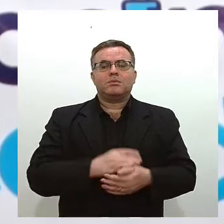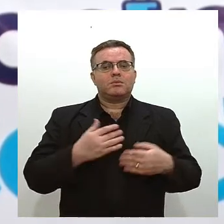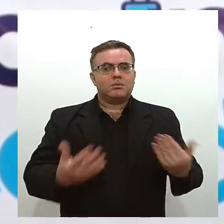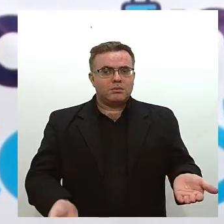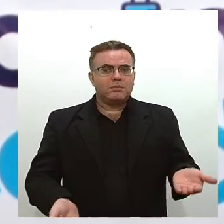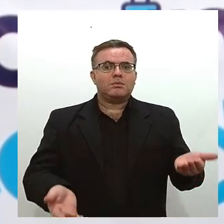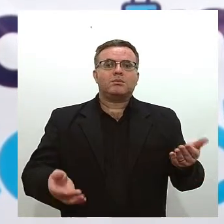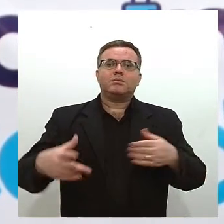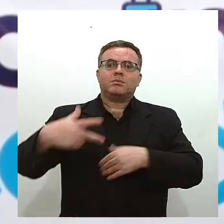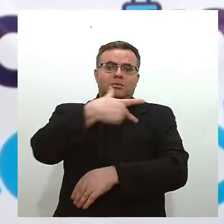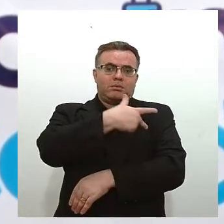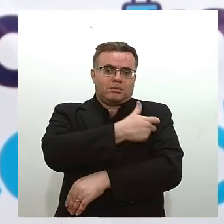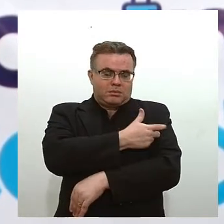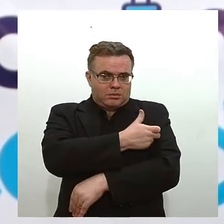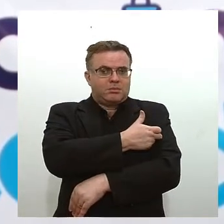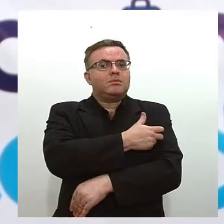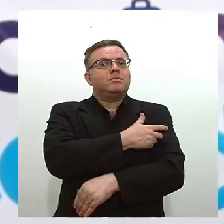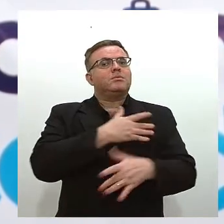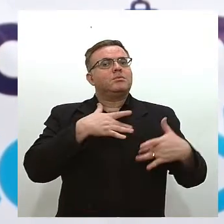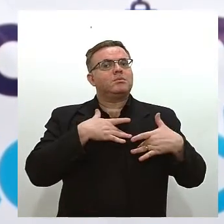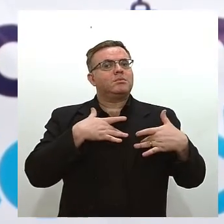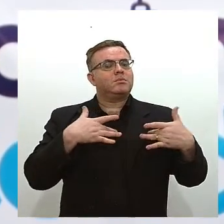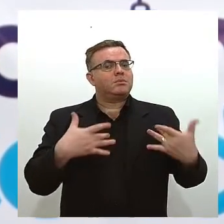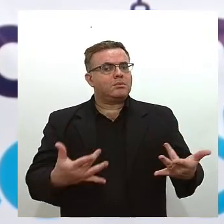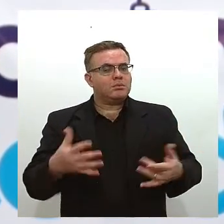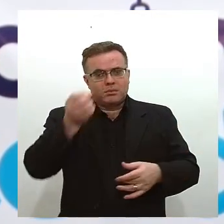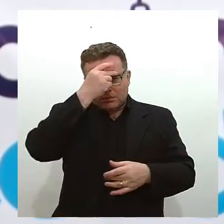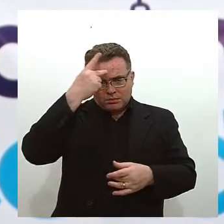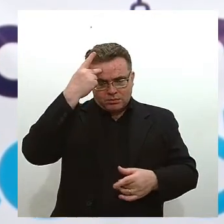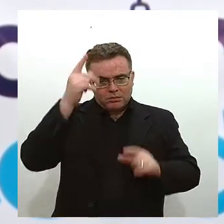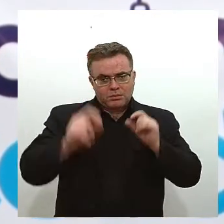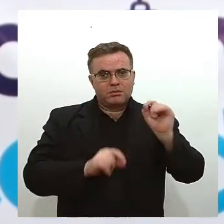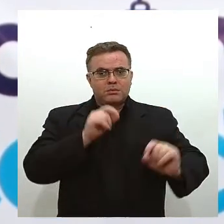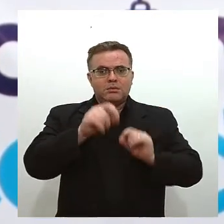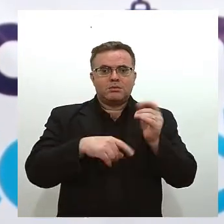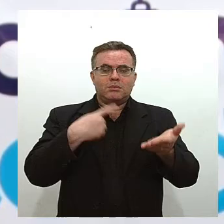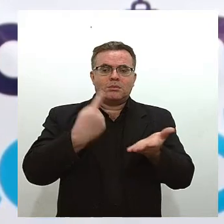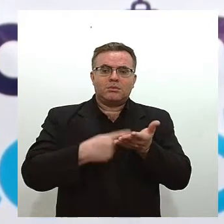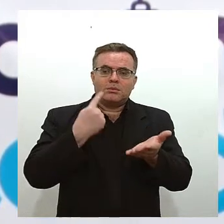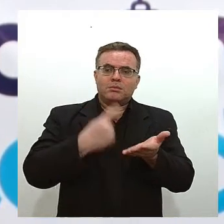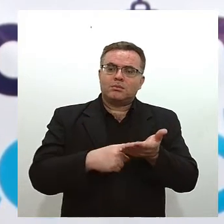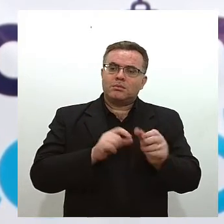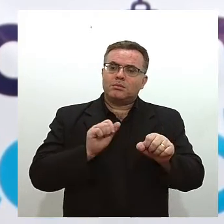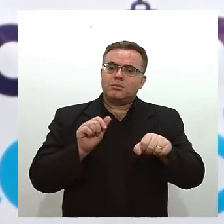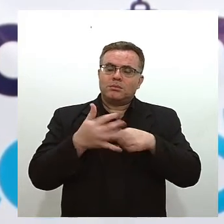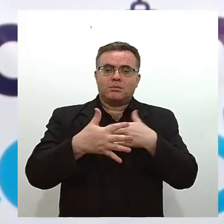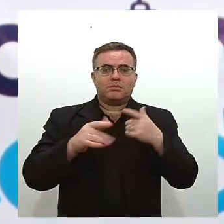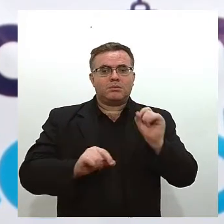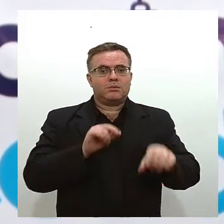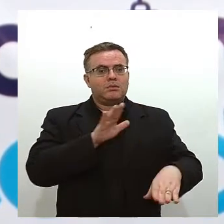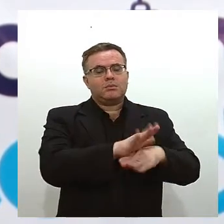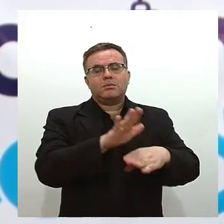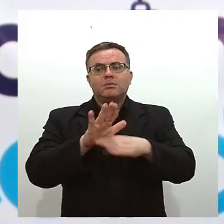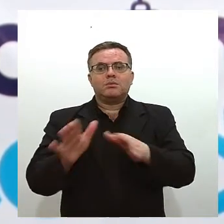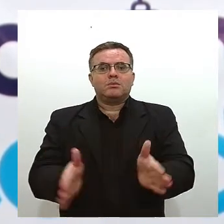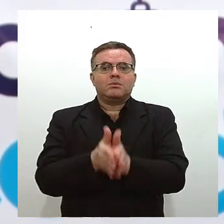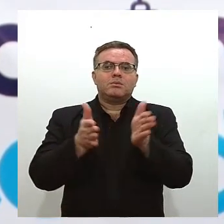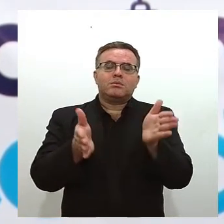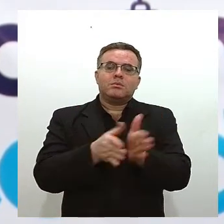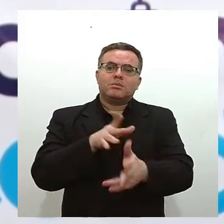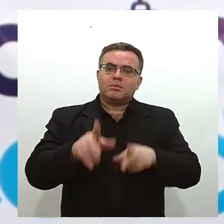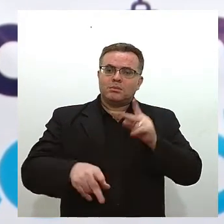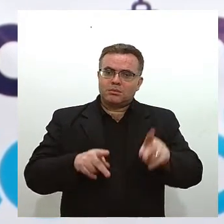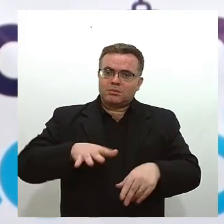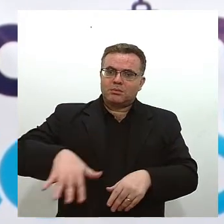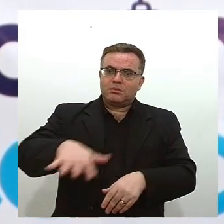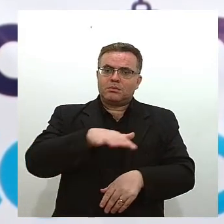Solidária da Prefeitura de Aracaju começou com a pandemia para ajudar a população mais carente. A partir